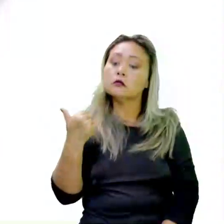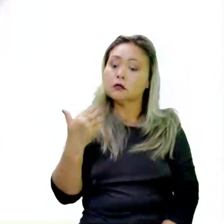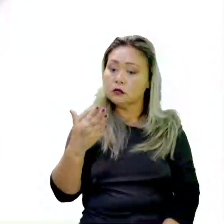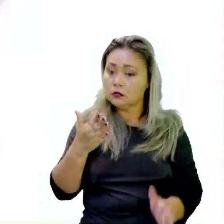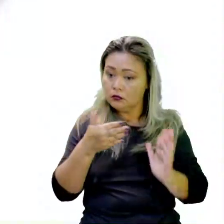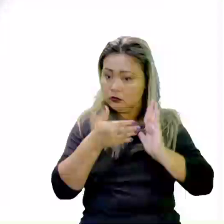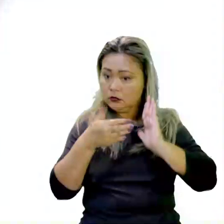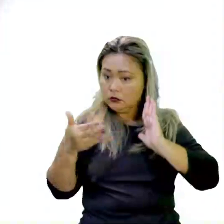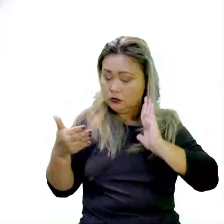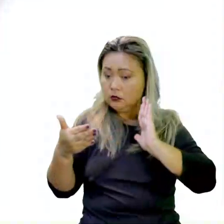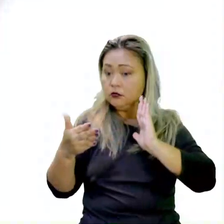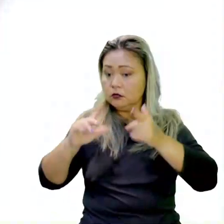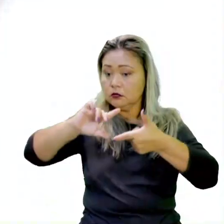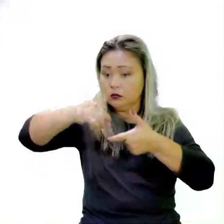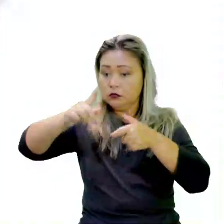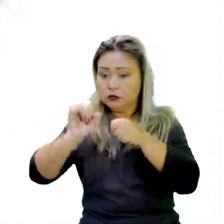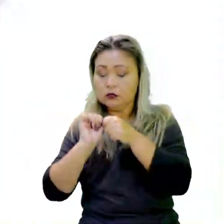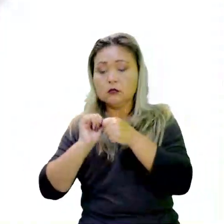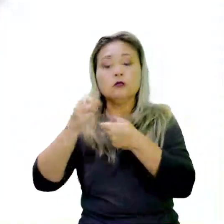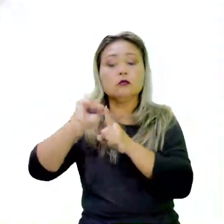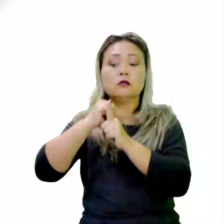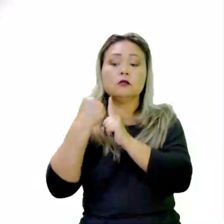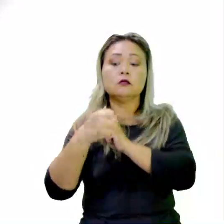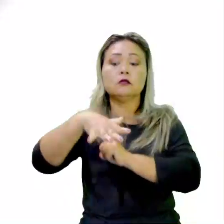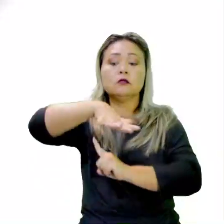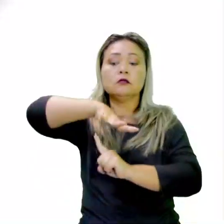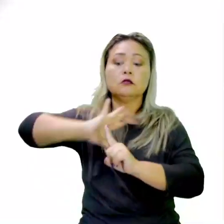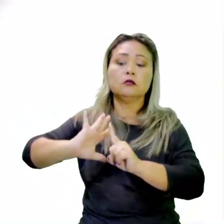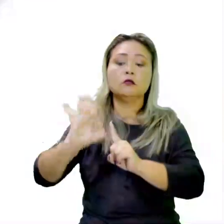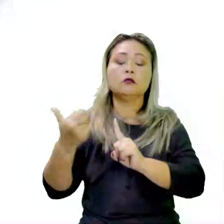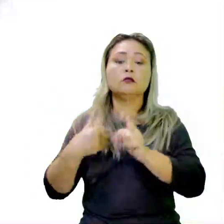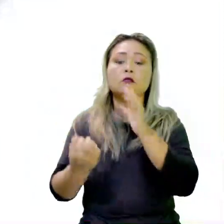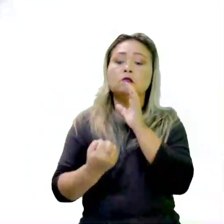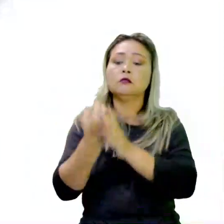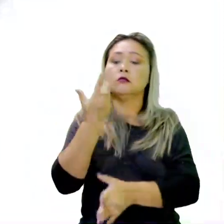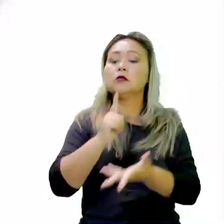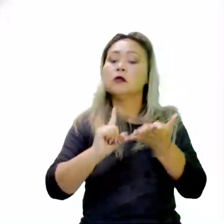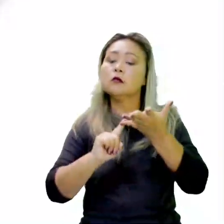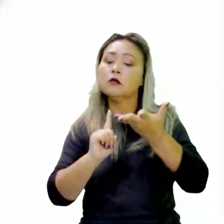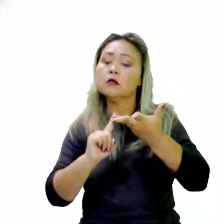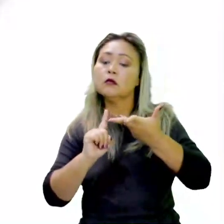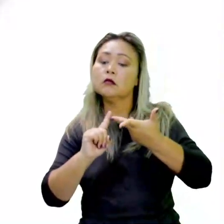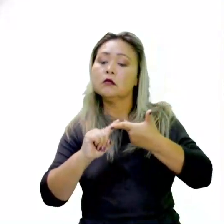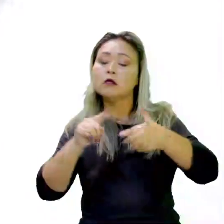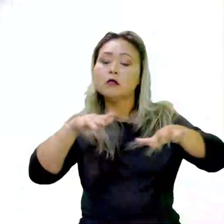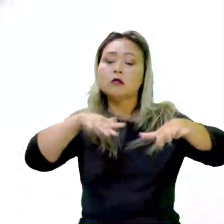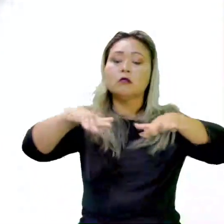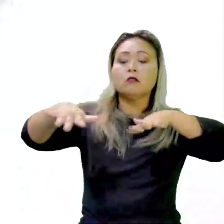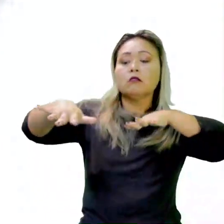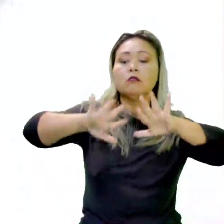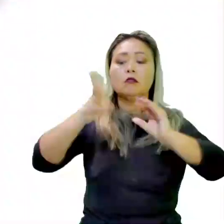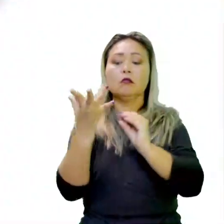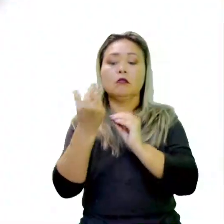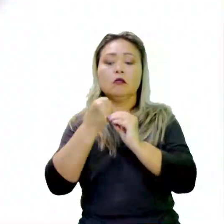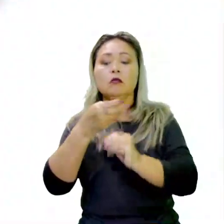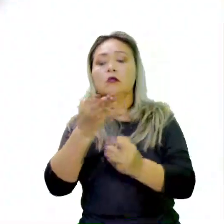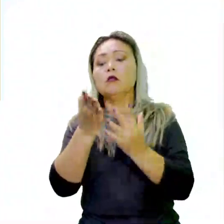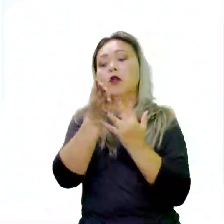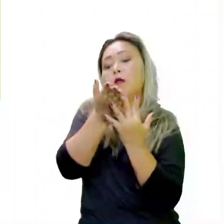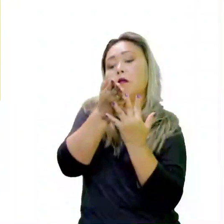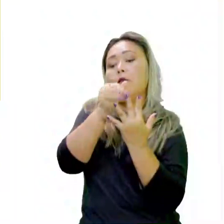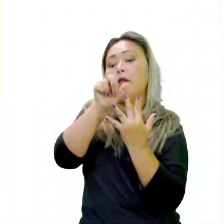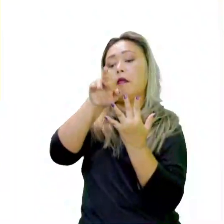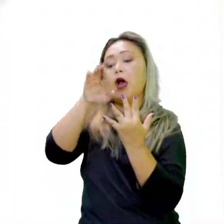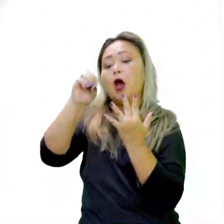esse período é um período moderno já da sociedade, né, professor? Então, surgiram vários movimentos artísticos, como o